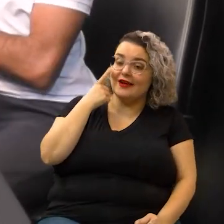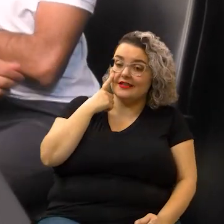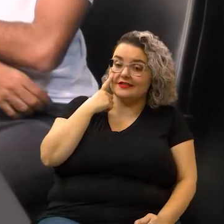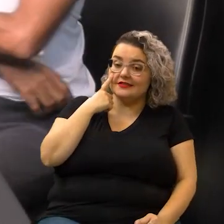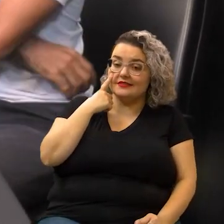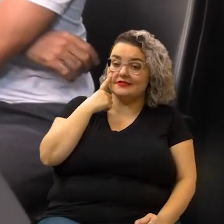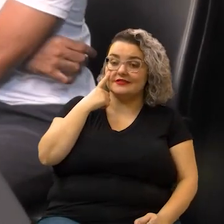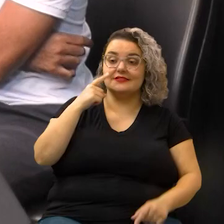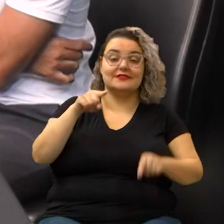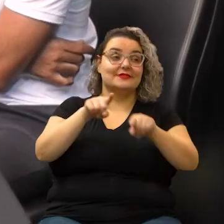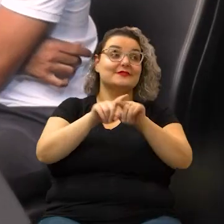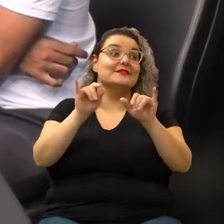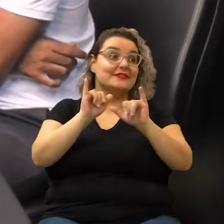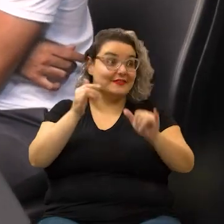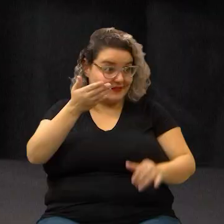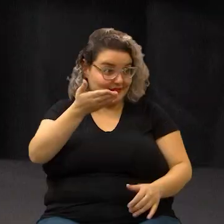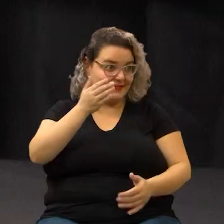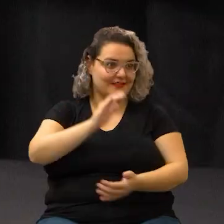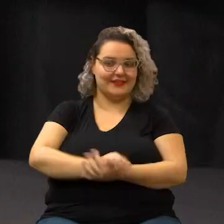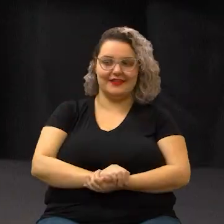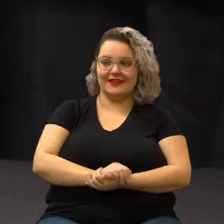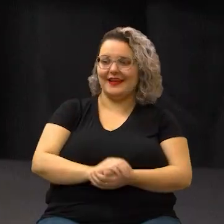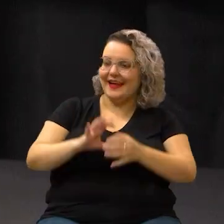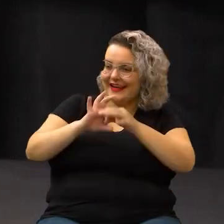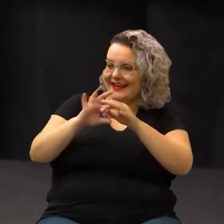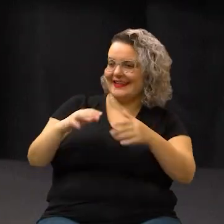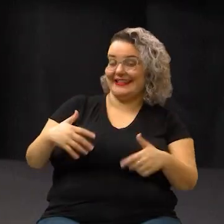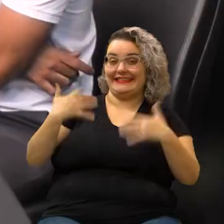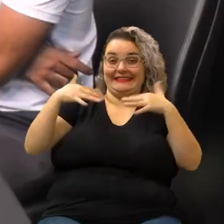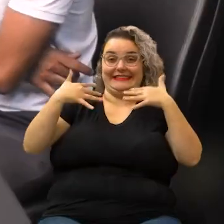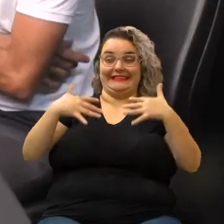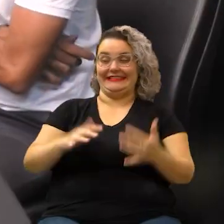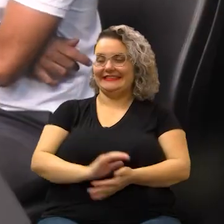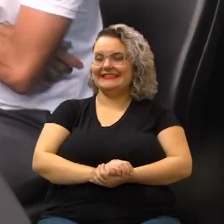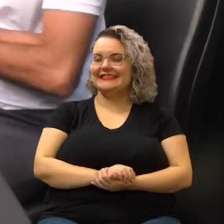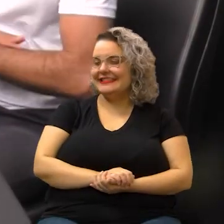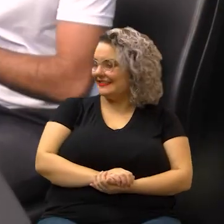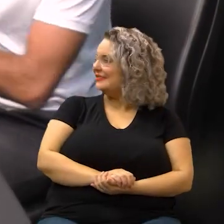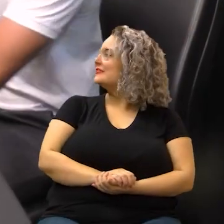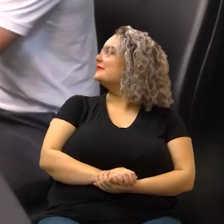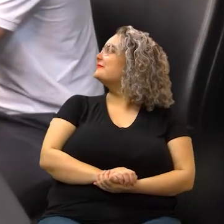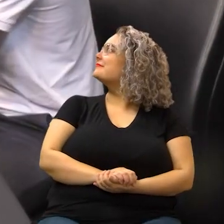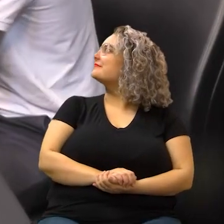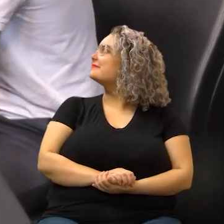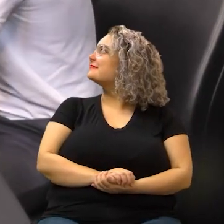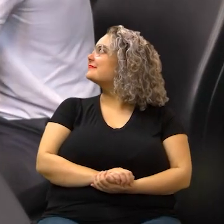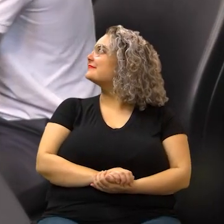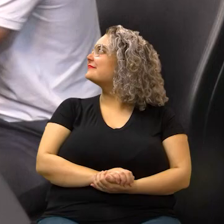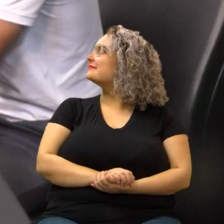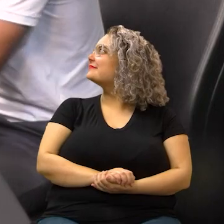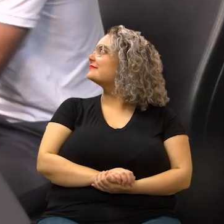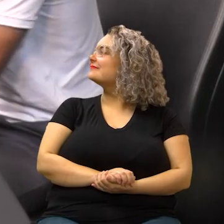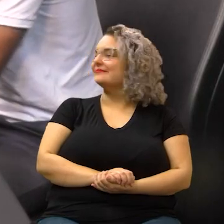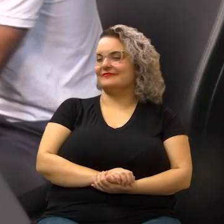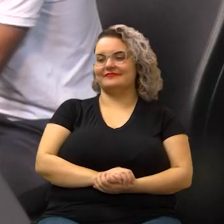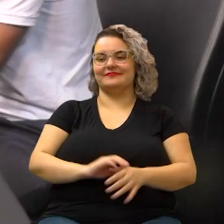E olha, ela também deixou um recadinho aqui para você. Ela deixou? Vamos ver? Eita!